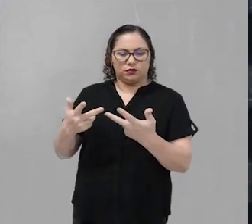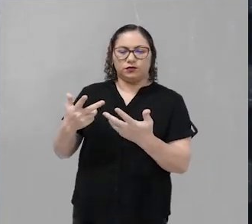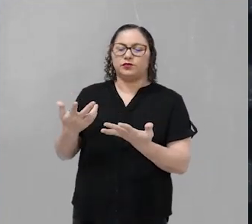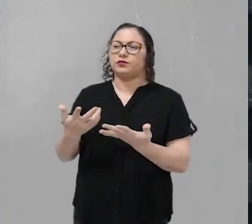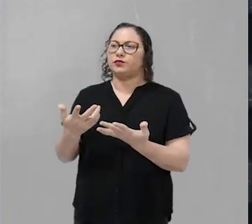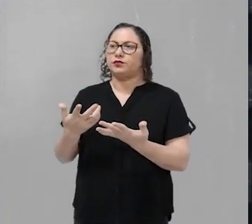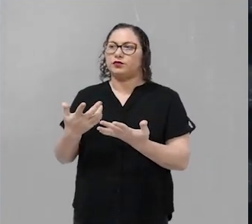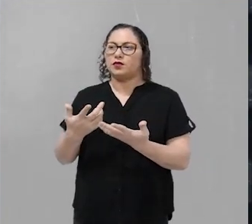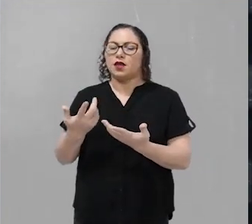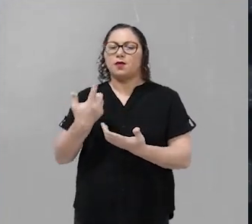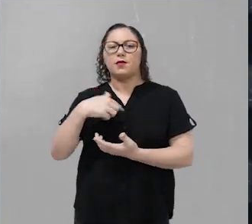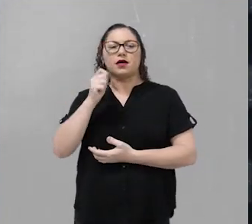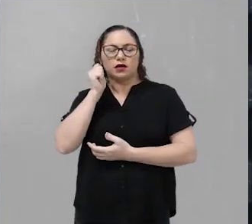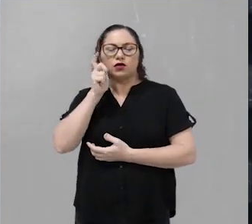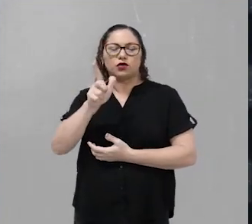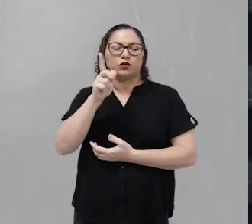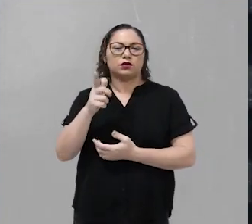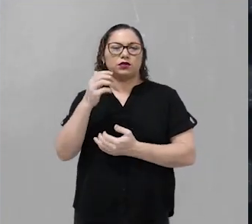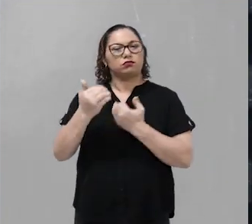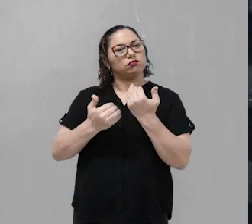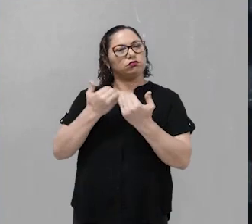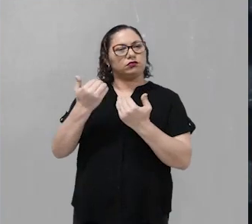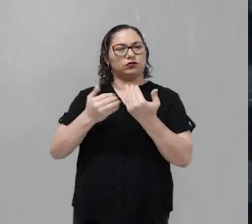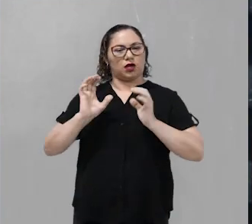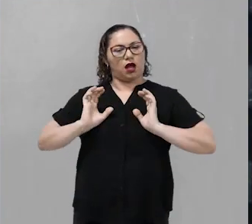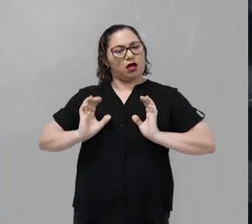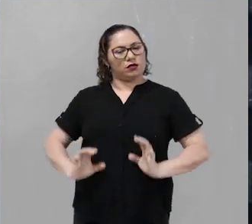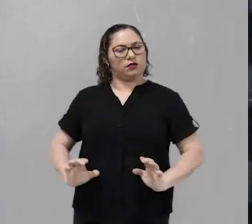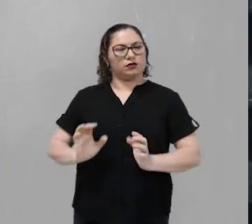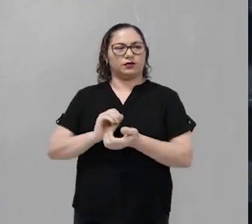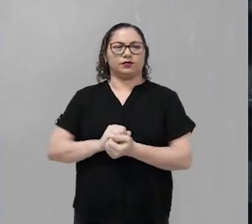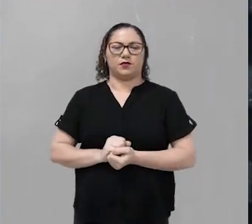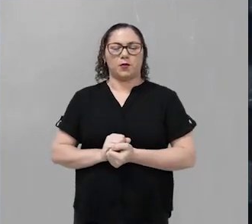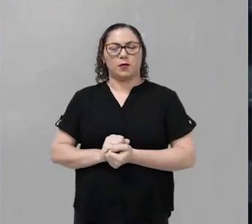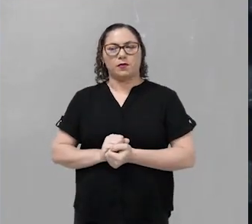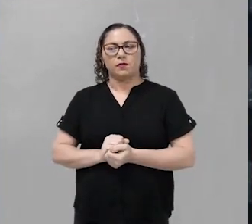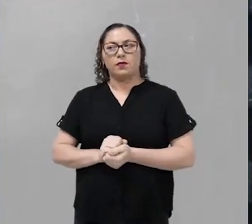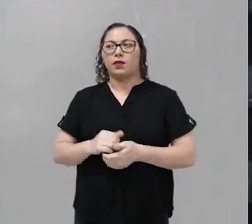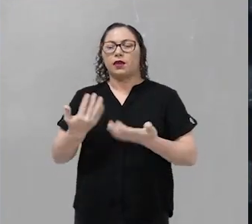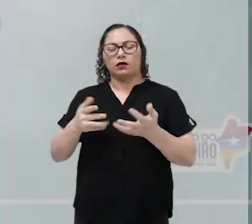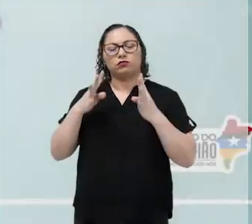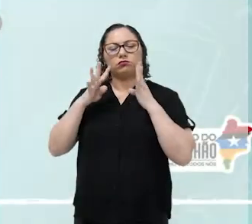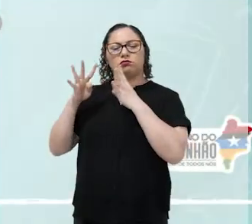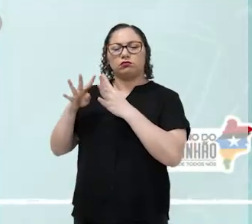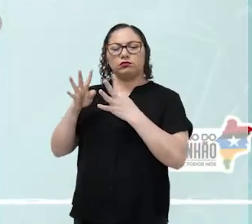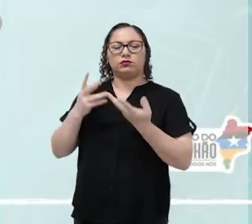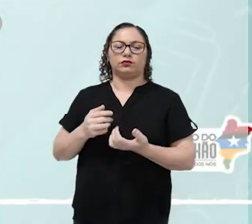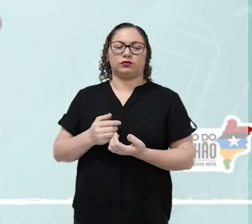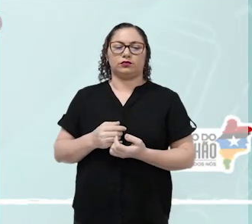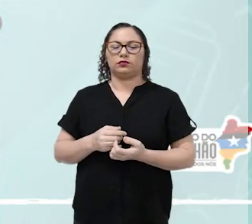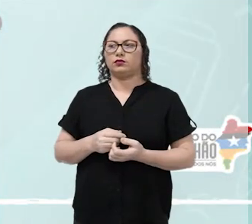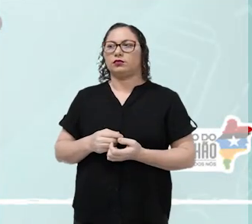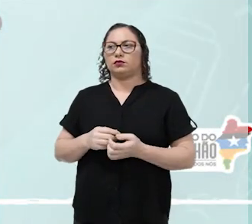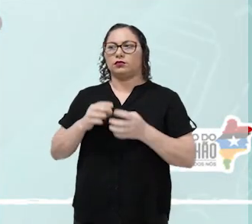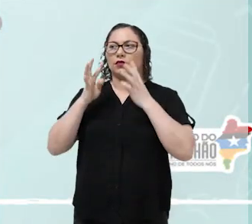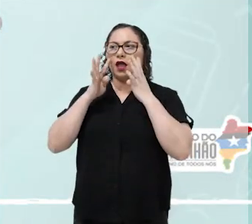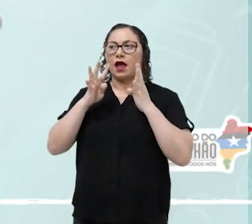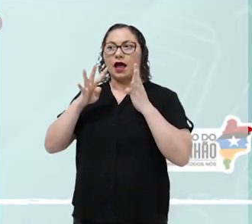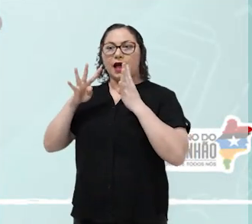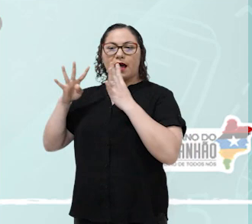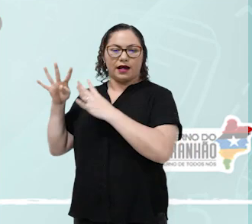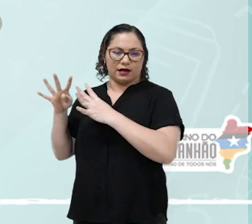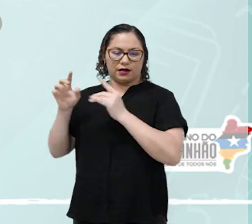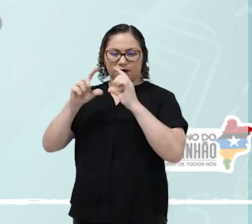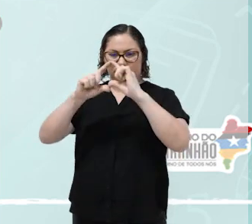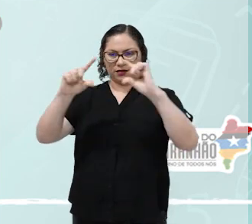que a gente consiga exercer de forma plena a cidadania. Então, olha só, preste atenção aqui. Atenção! Letras